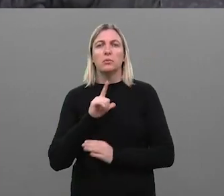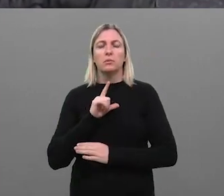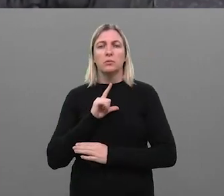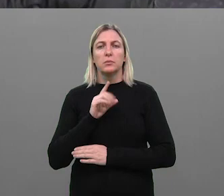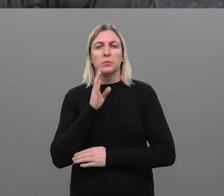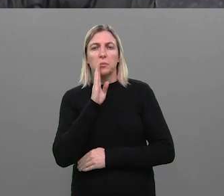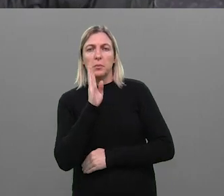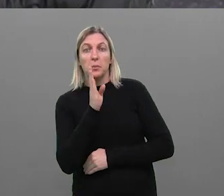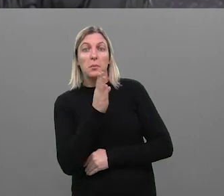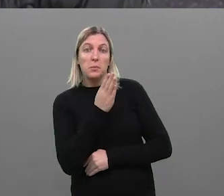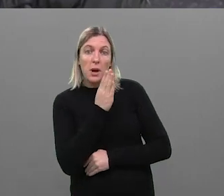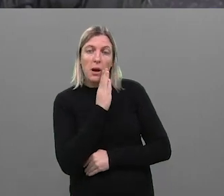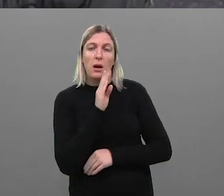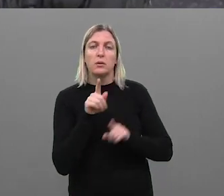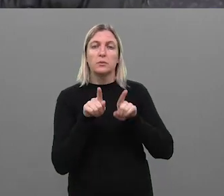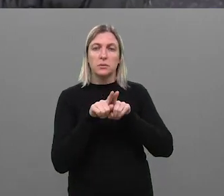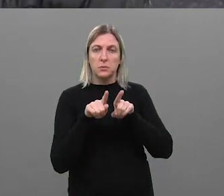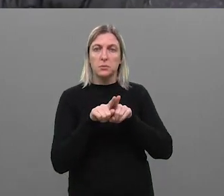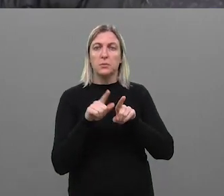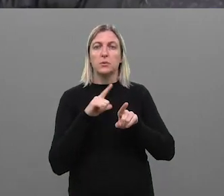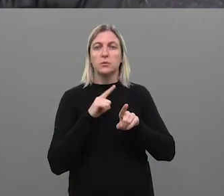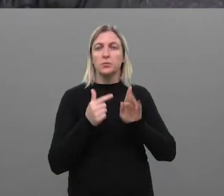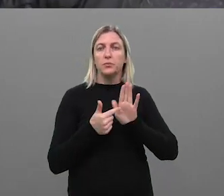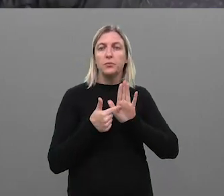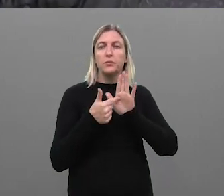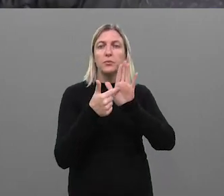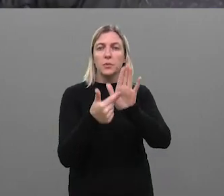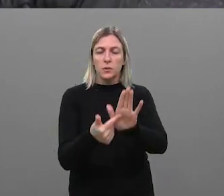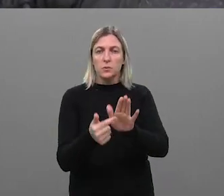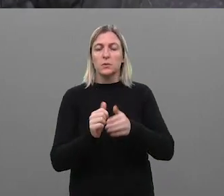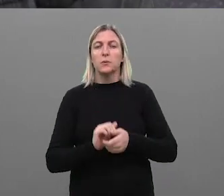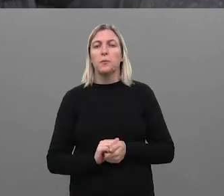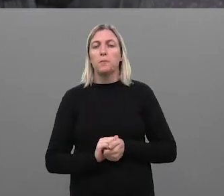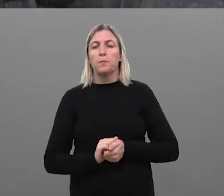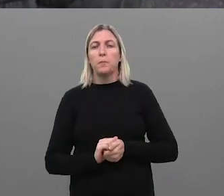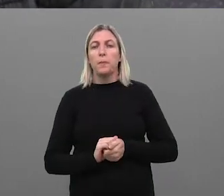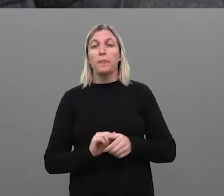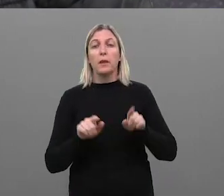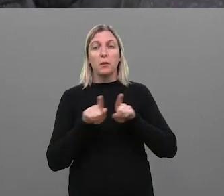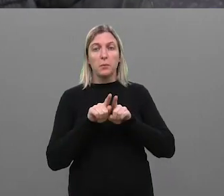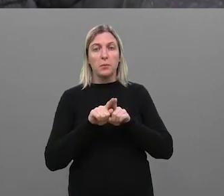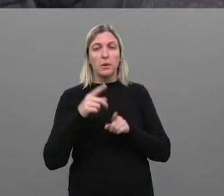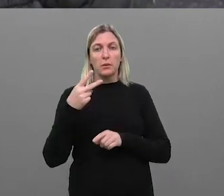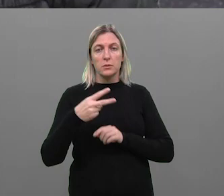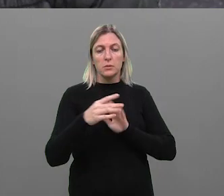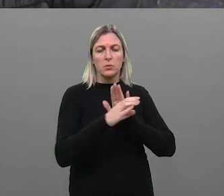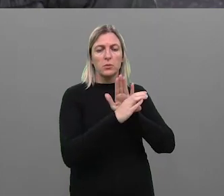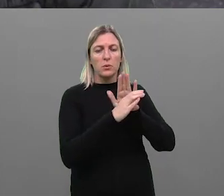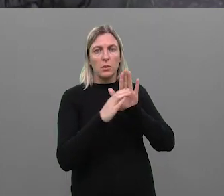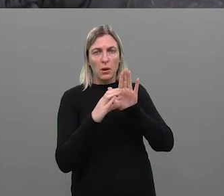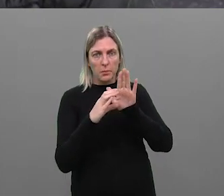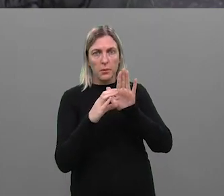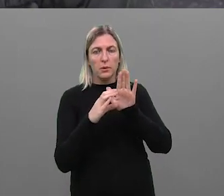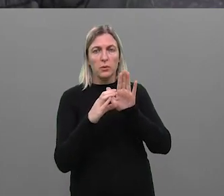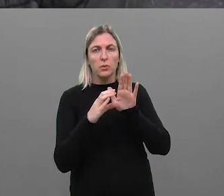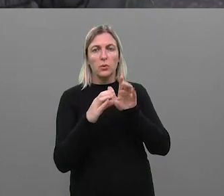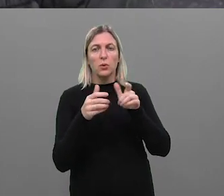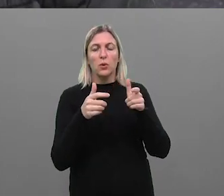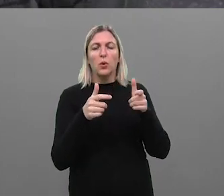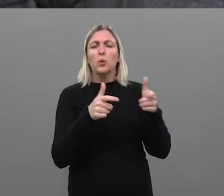então foram muitos bares que ao longo desse período um outro capítulo sobre aonde esses músicos